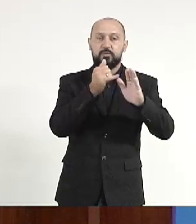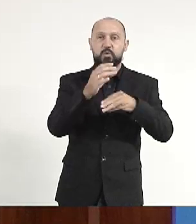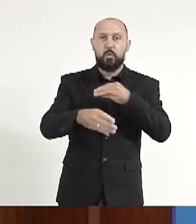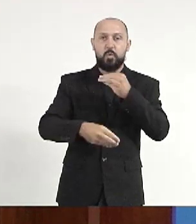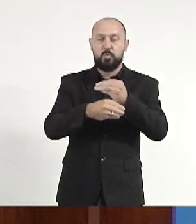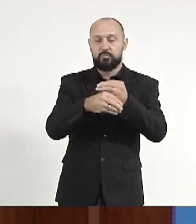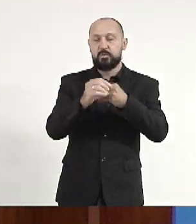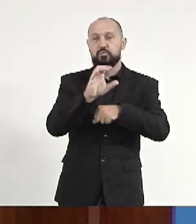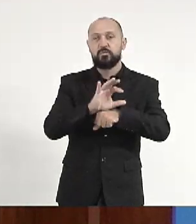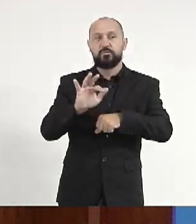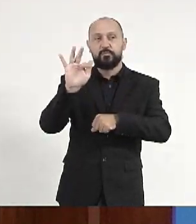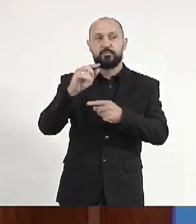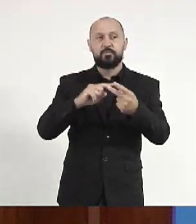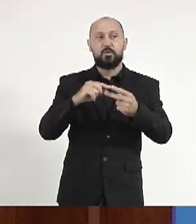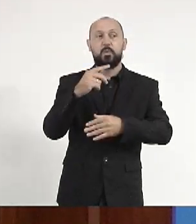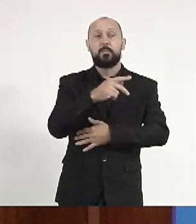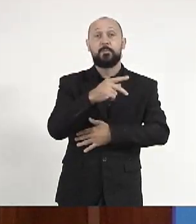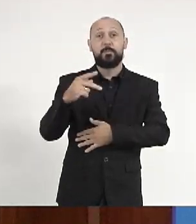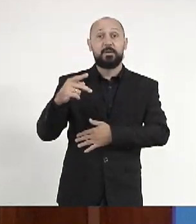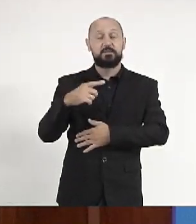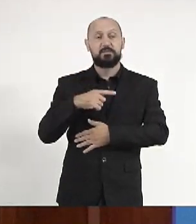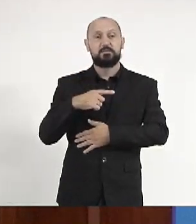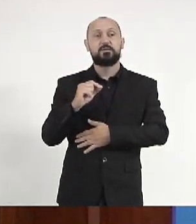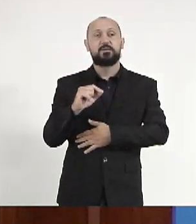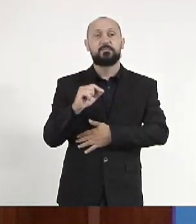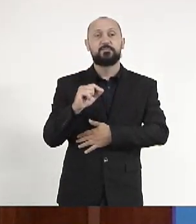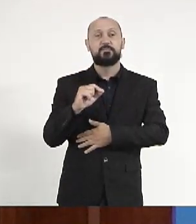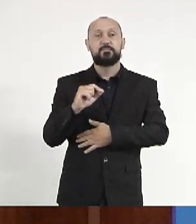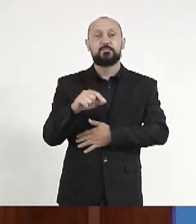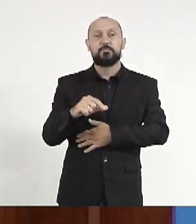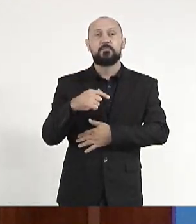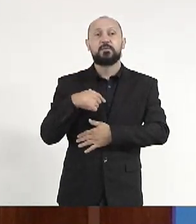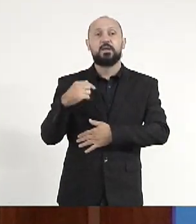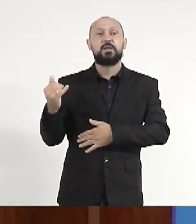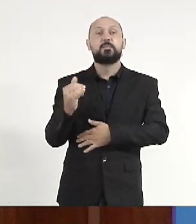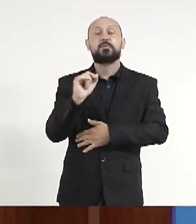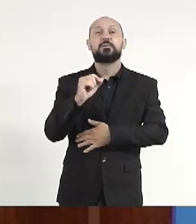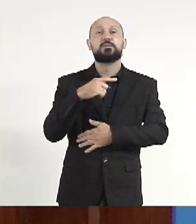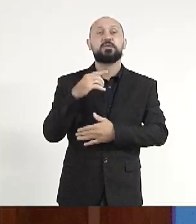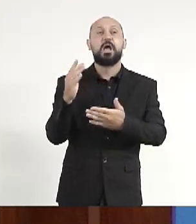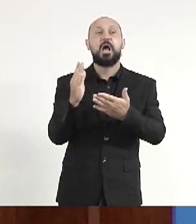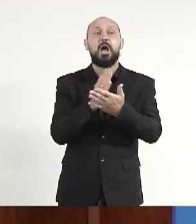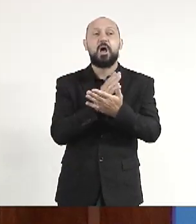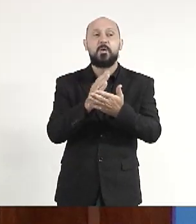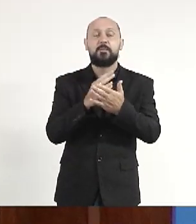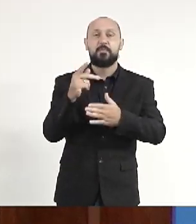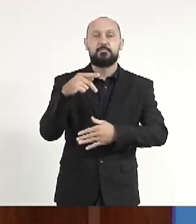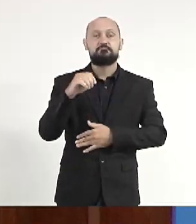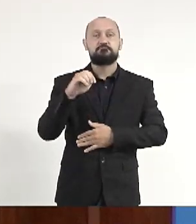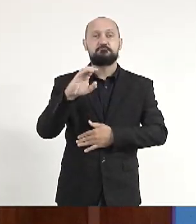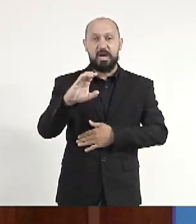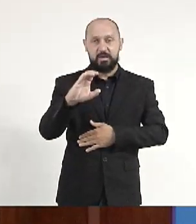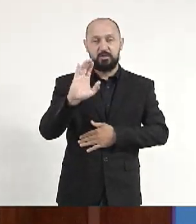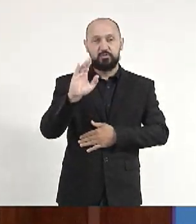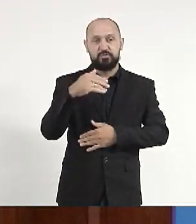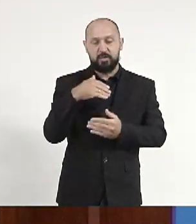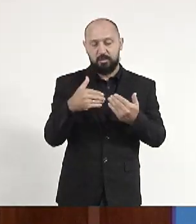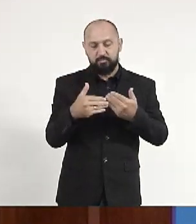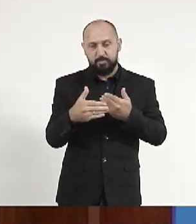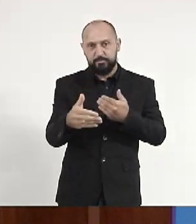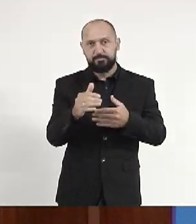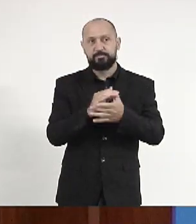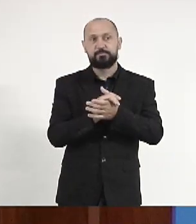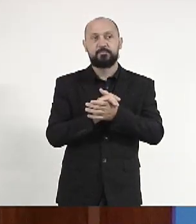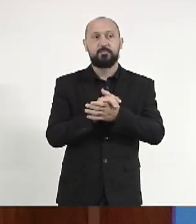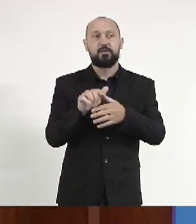emenda constitucional. O presidente traz uma colocação também importante, porque já tem algumas PECs tramitando, e, obviamente,